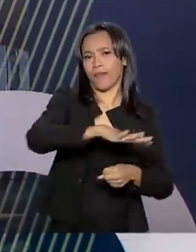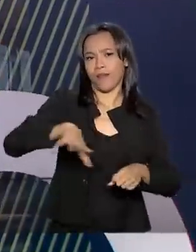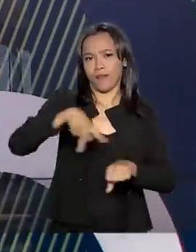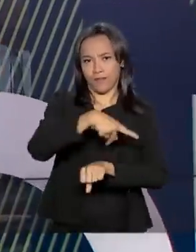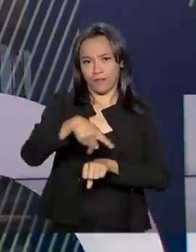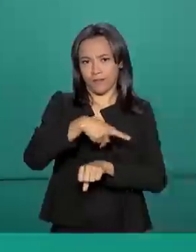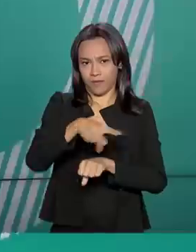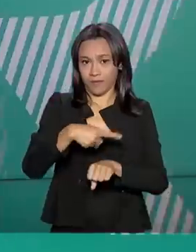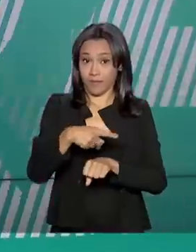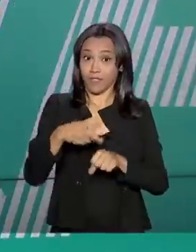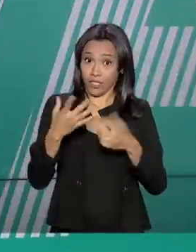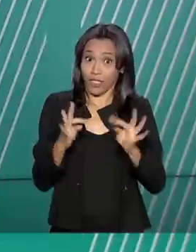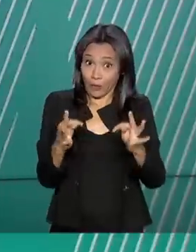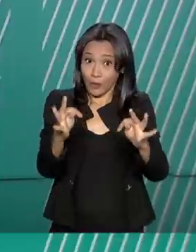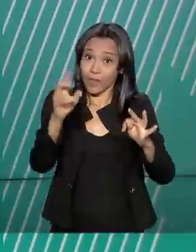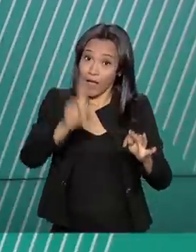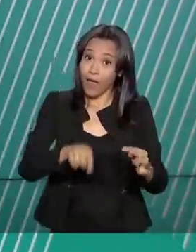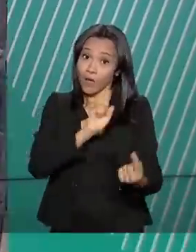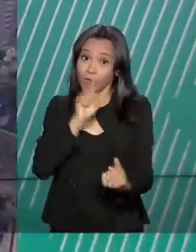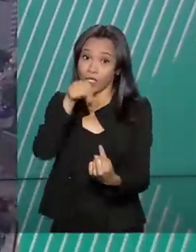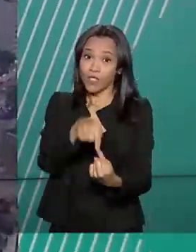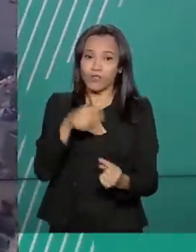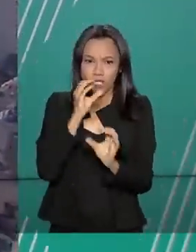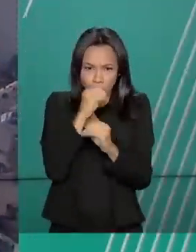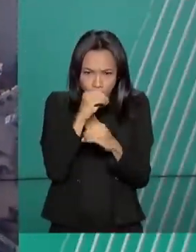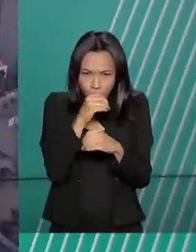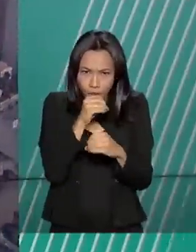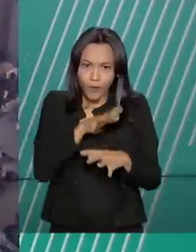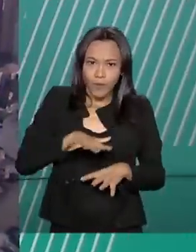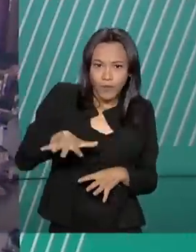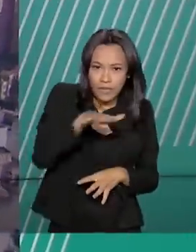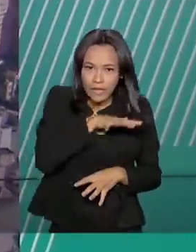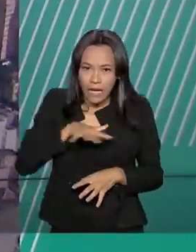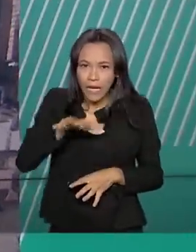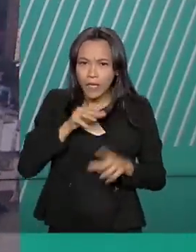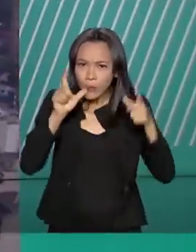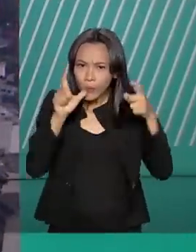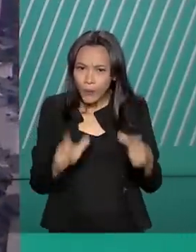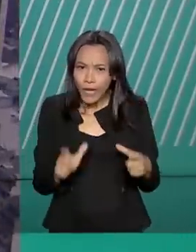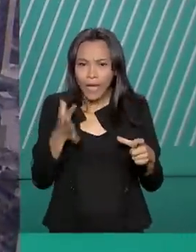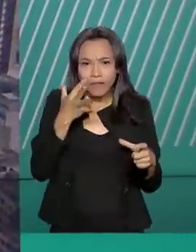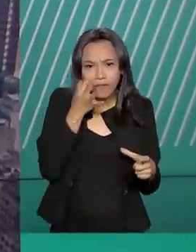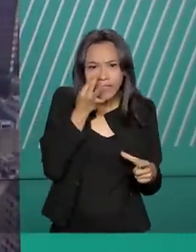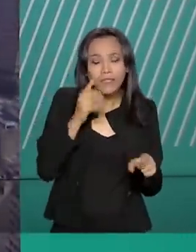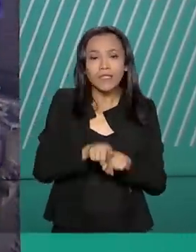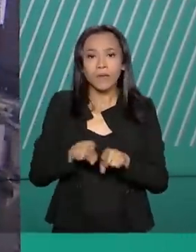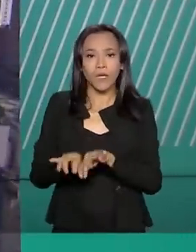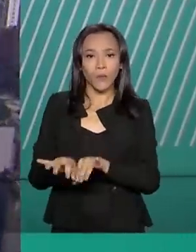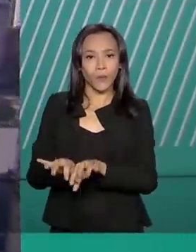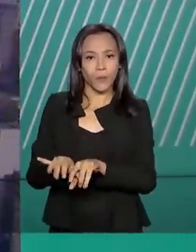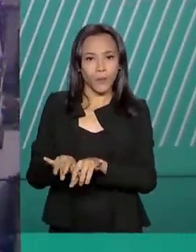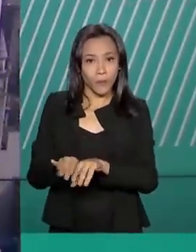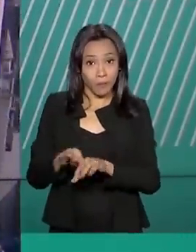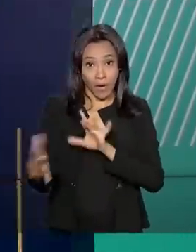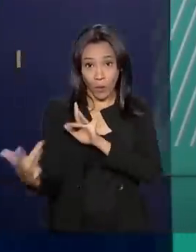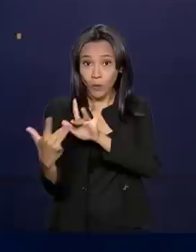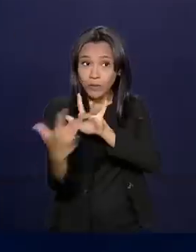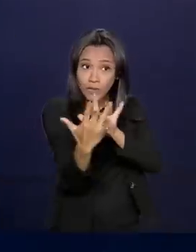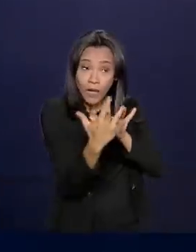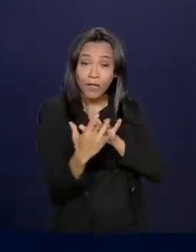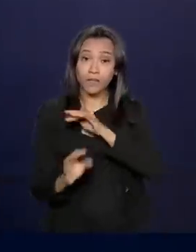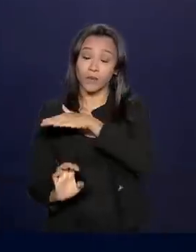país. Essa é a ideia do Laboratório de Inovação do Varejo, um espaço físico e digital para conectar